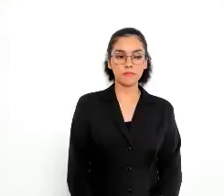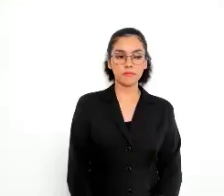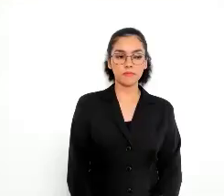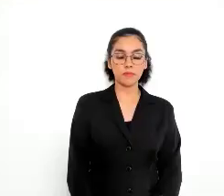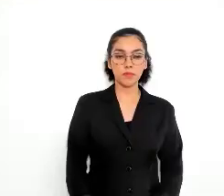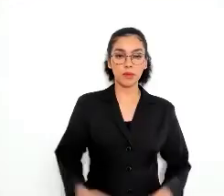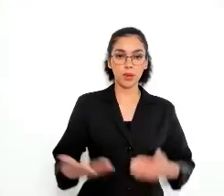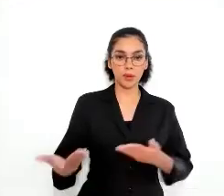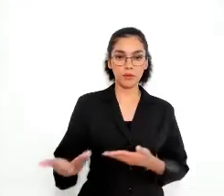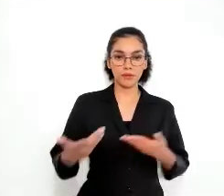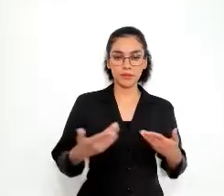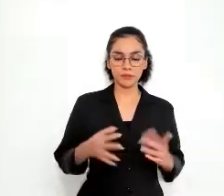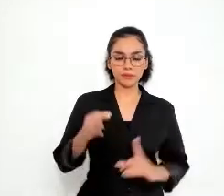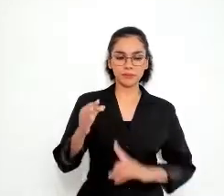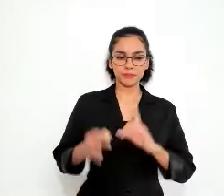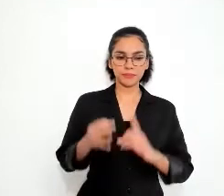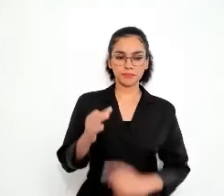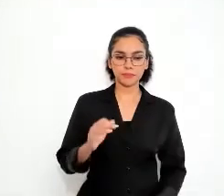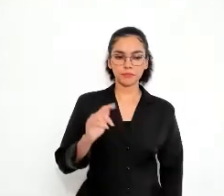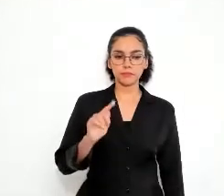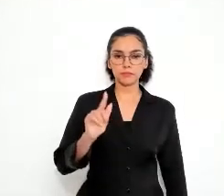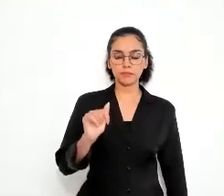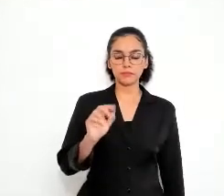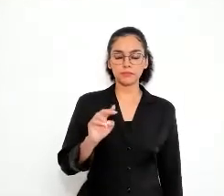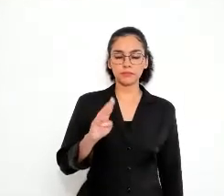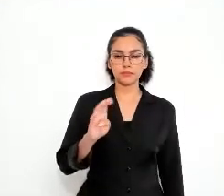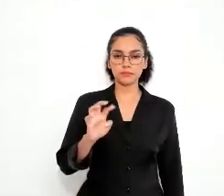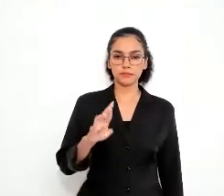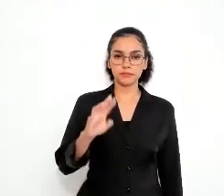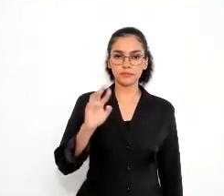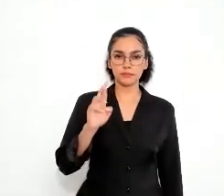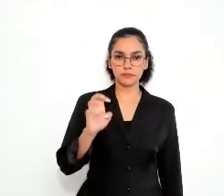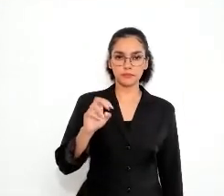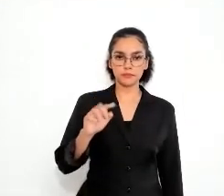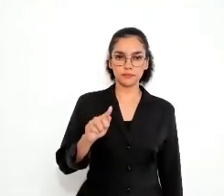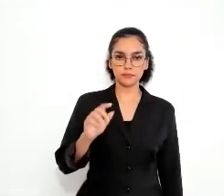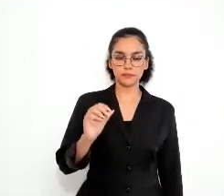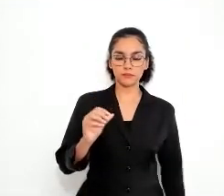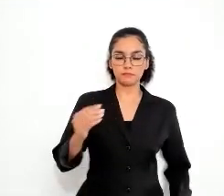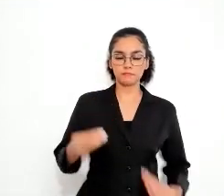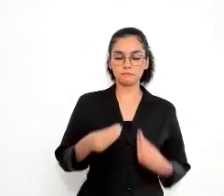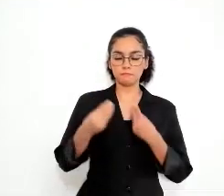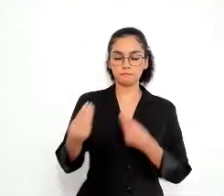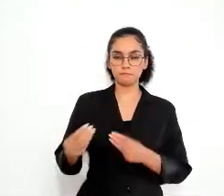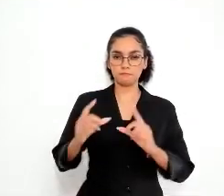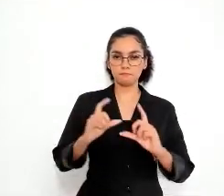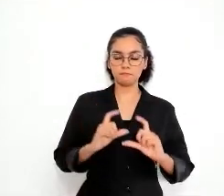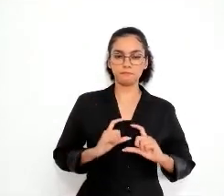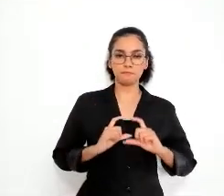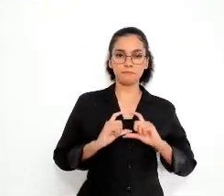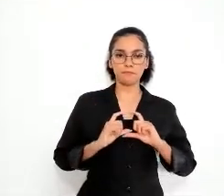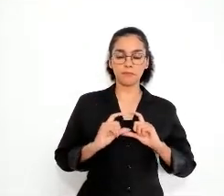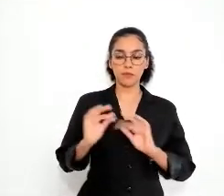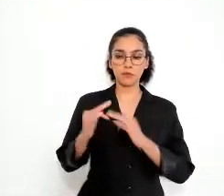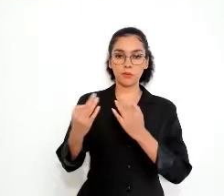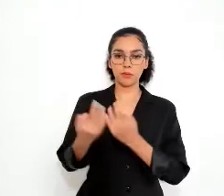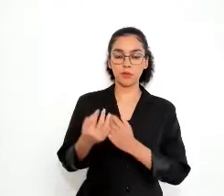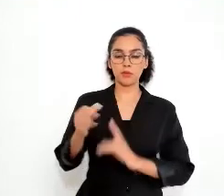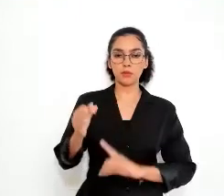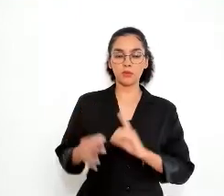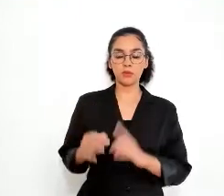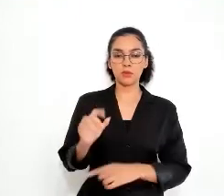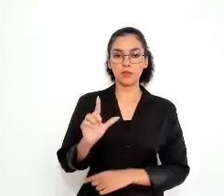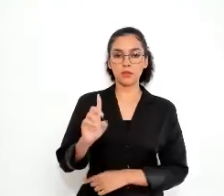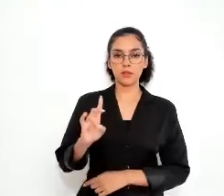Convidamos o desembargador Glauber Rego para entregar a medalha aos familiares do desembargador Licurgo Ferreira